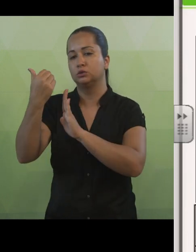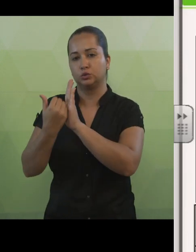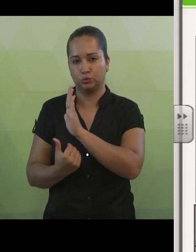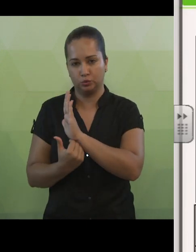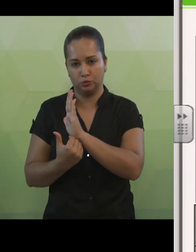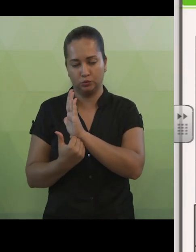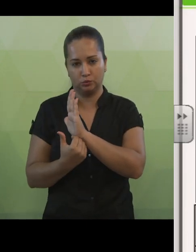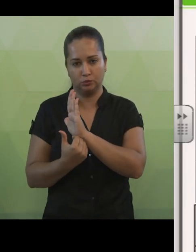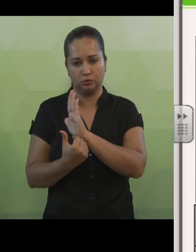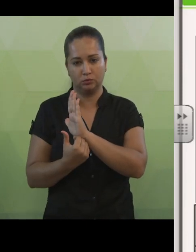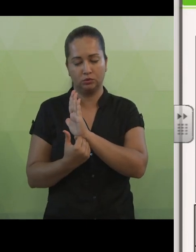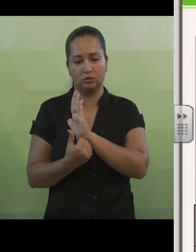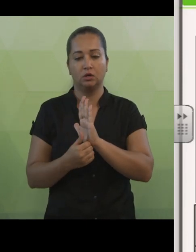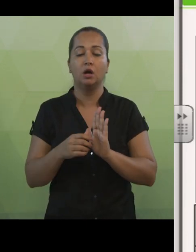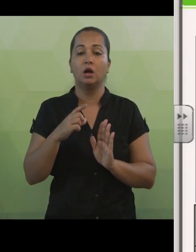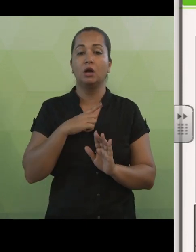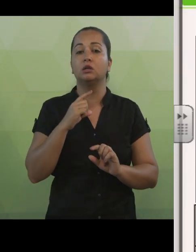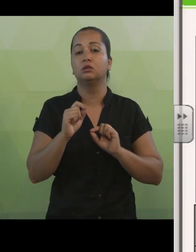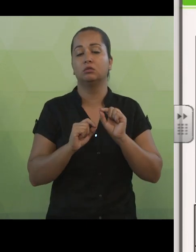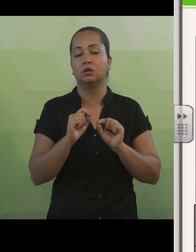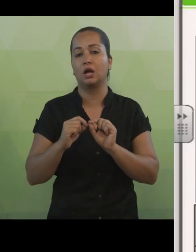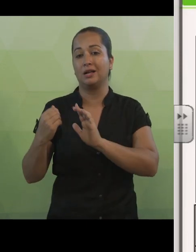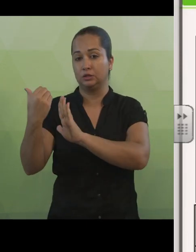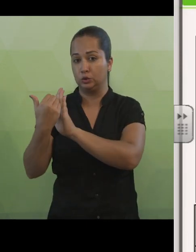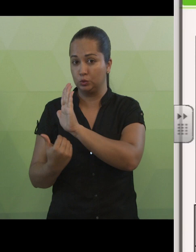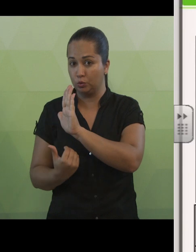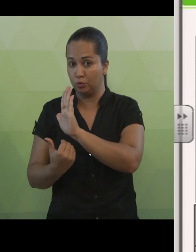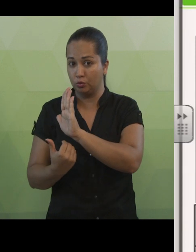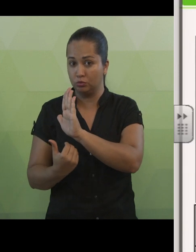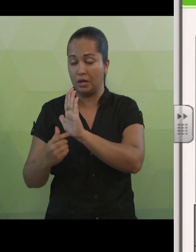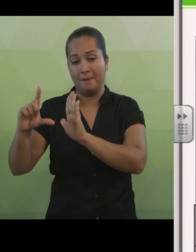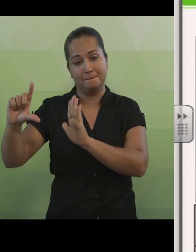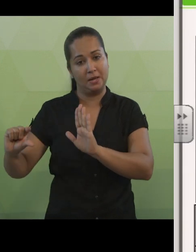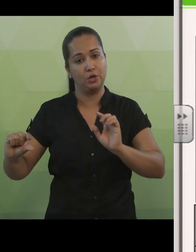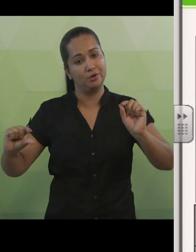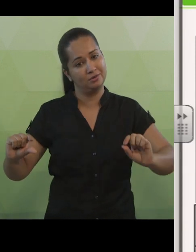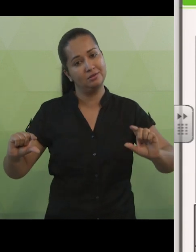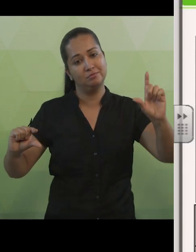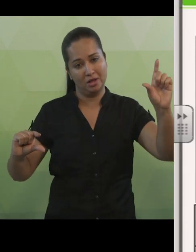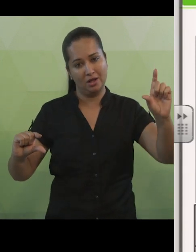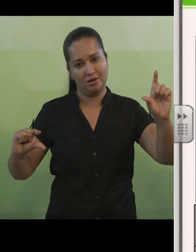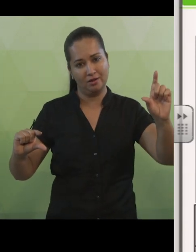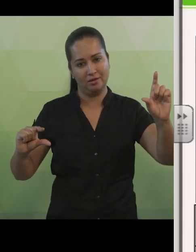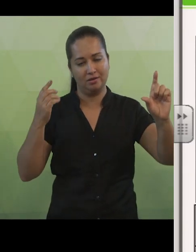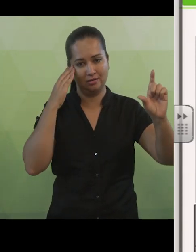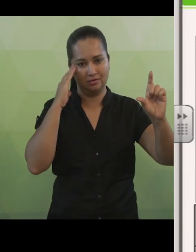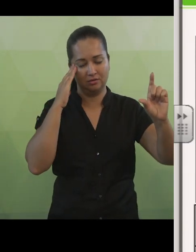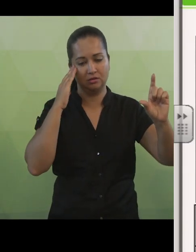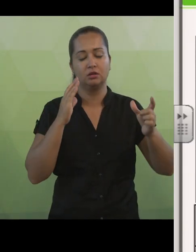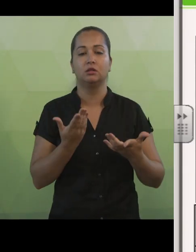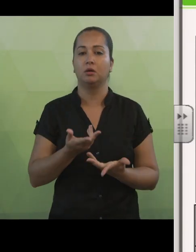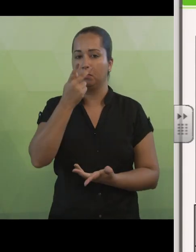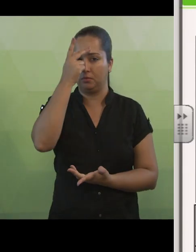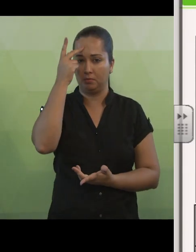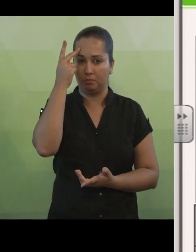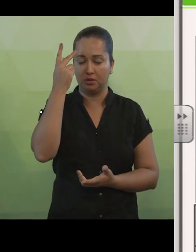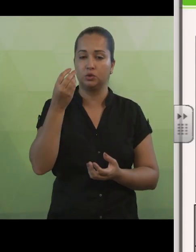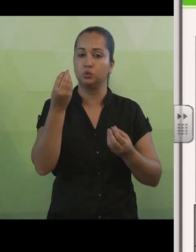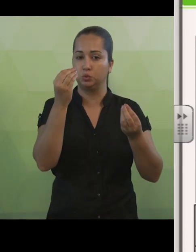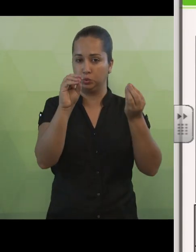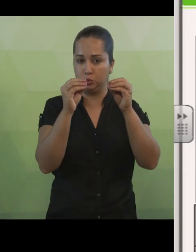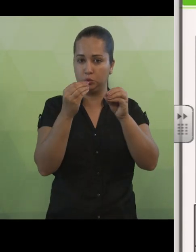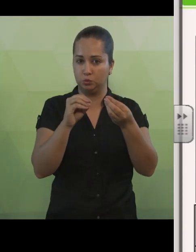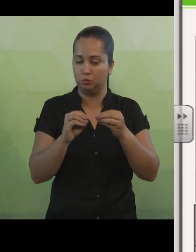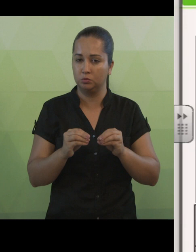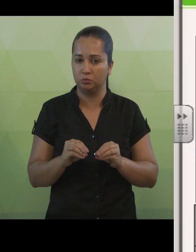possível restrição que se aplica é que o valor desconto tem que ser menor que o valor da venda. Então, quando a pessoa for inserir, dar um